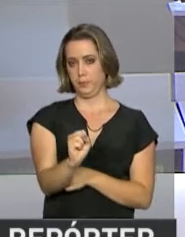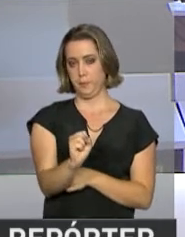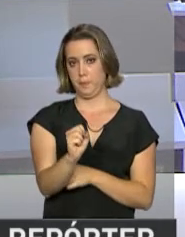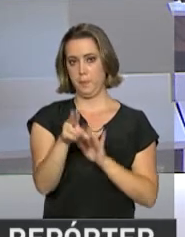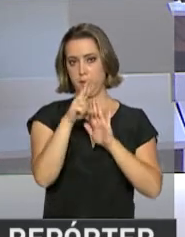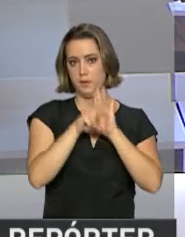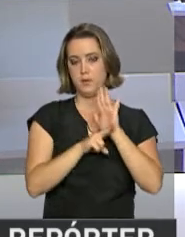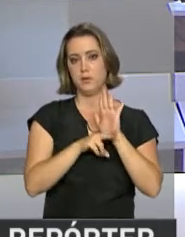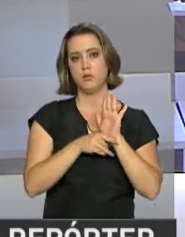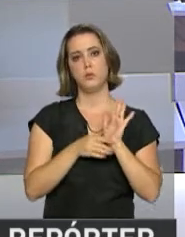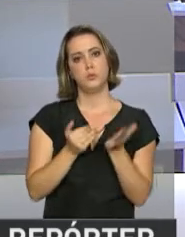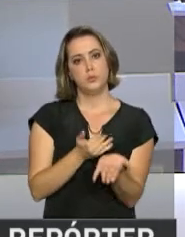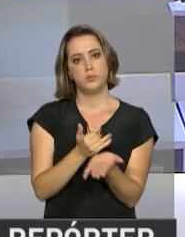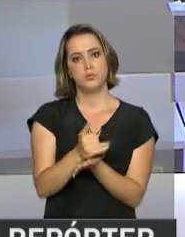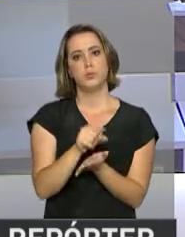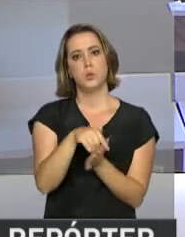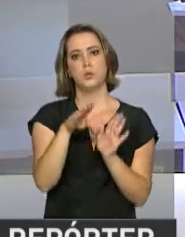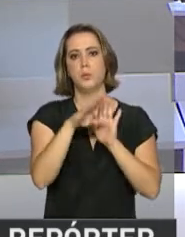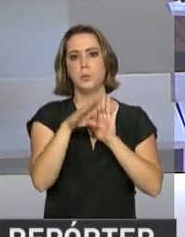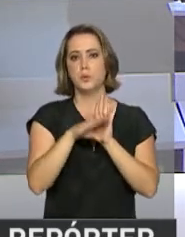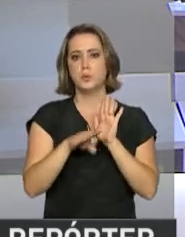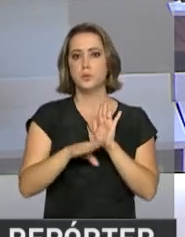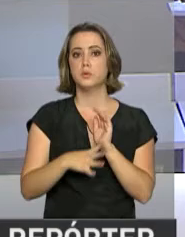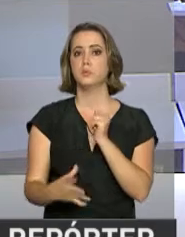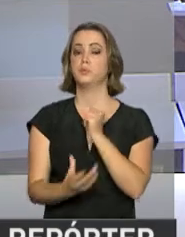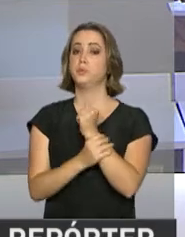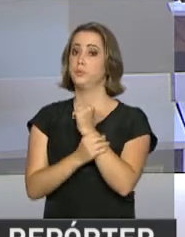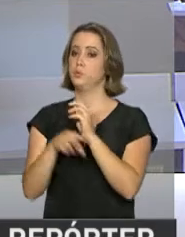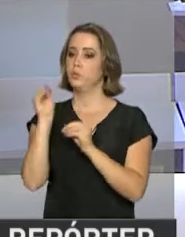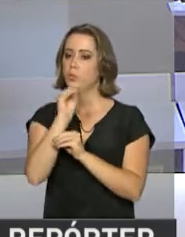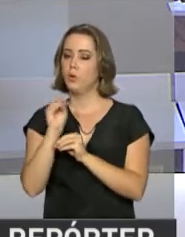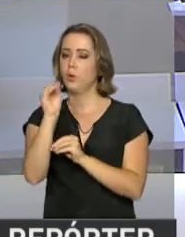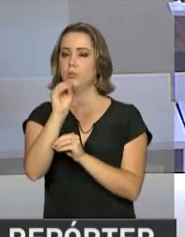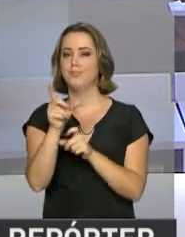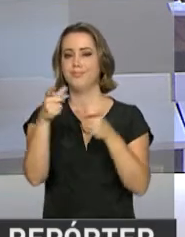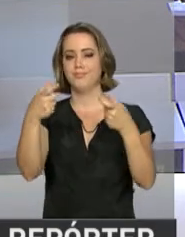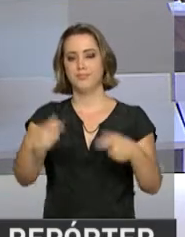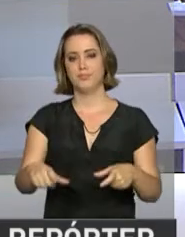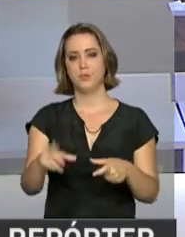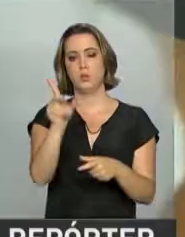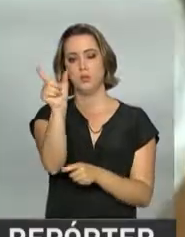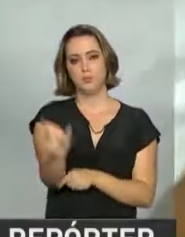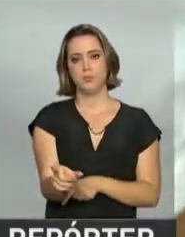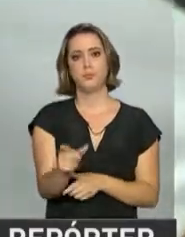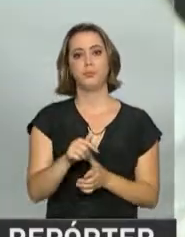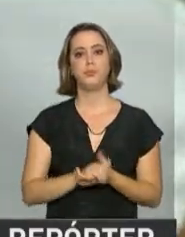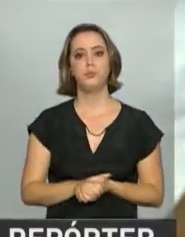A iniciativa faz parte do Programa Nacional de Segurança do Paciente.